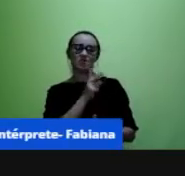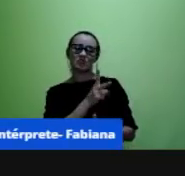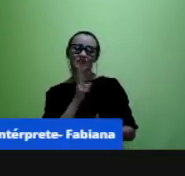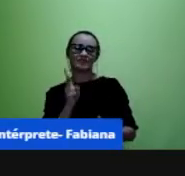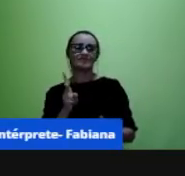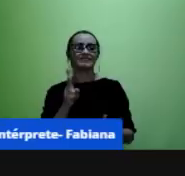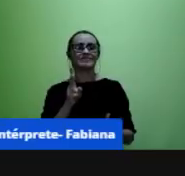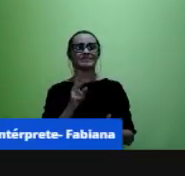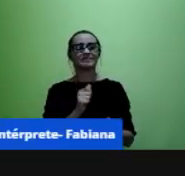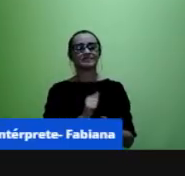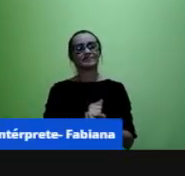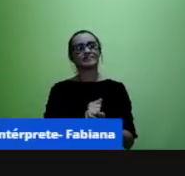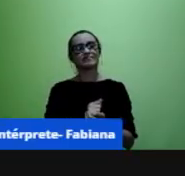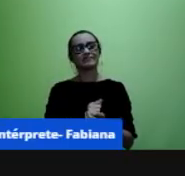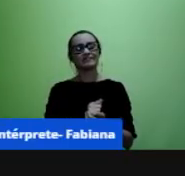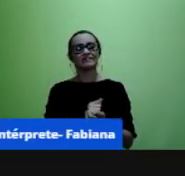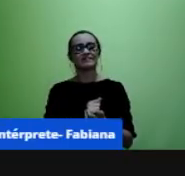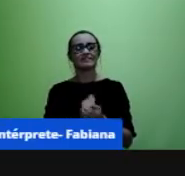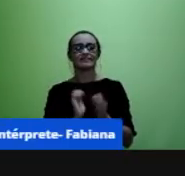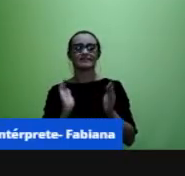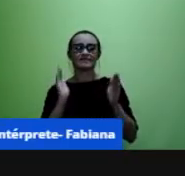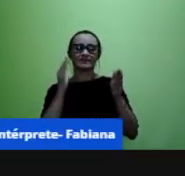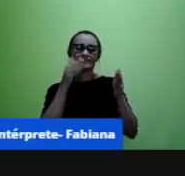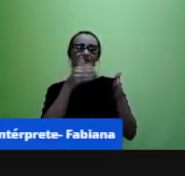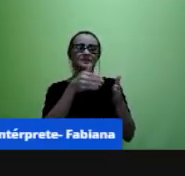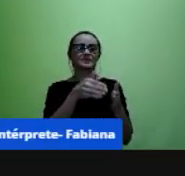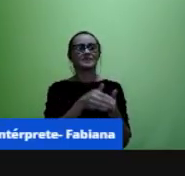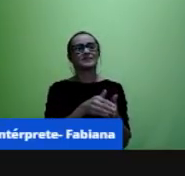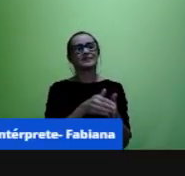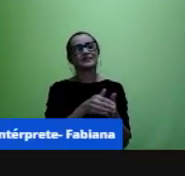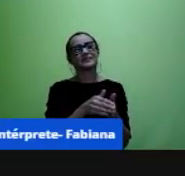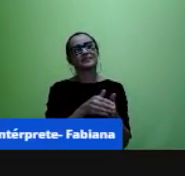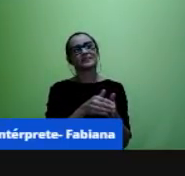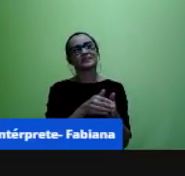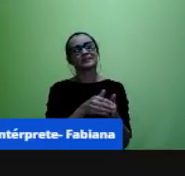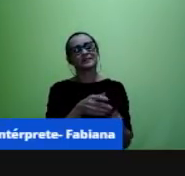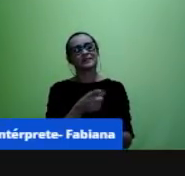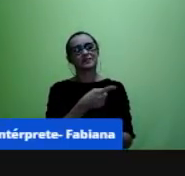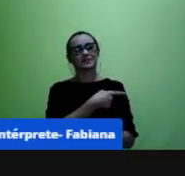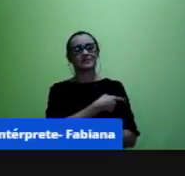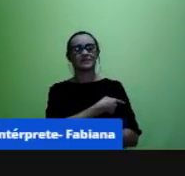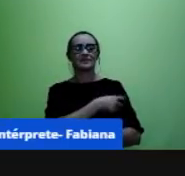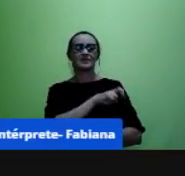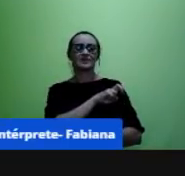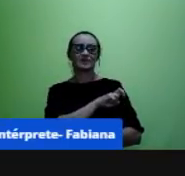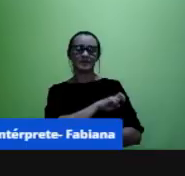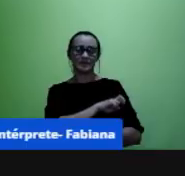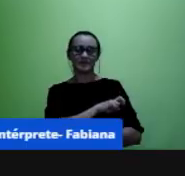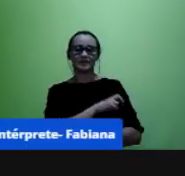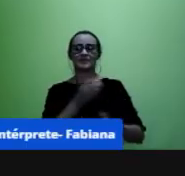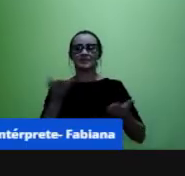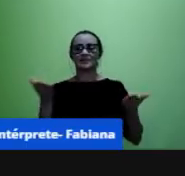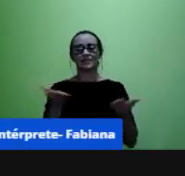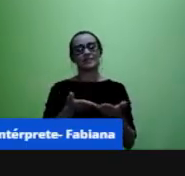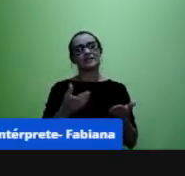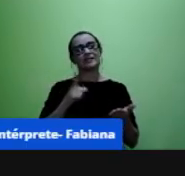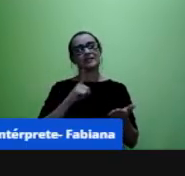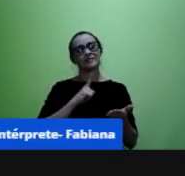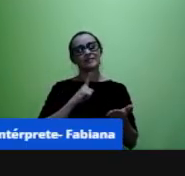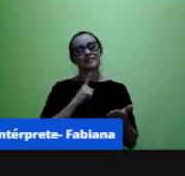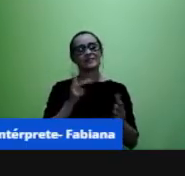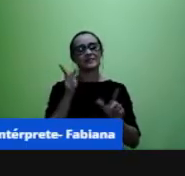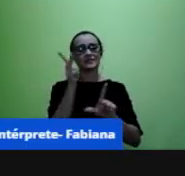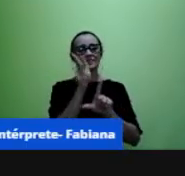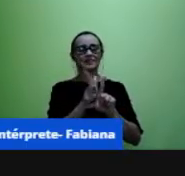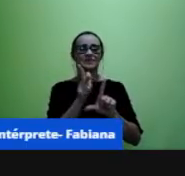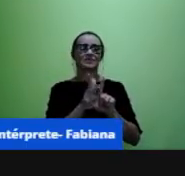ele focou mais falou mais sobre o 1º ao 5º ano. Agora nós teremos o vídeo 2, com